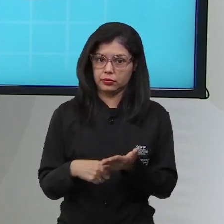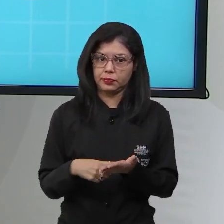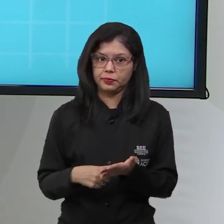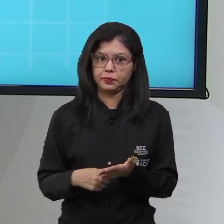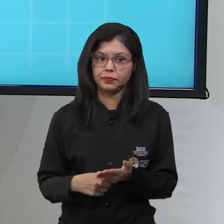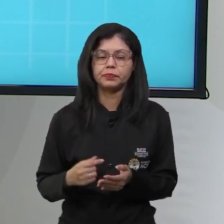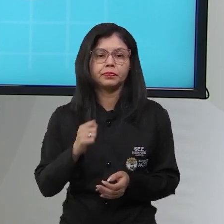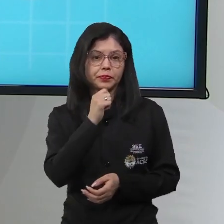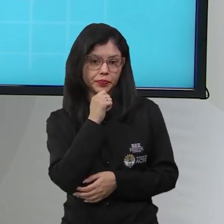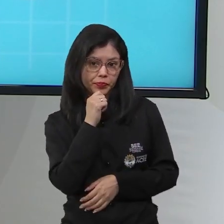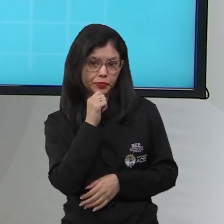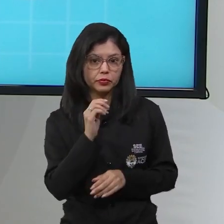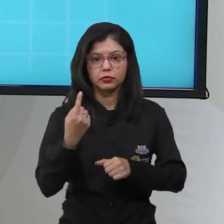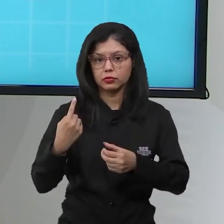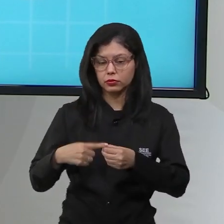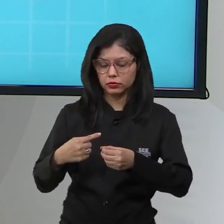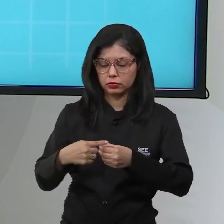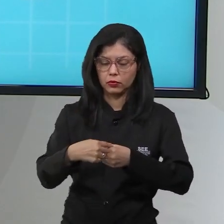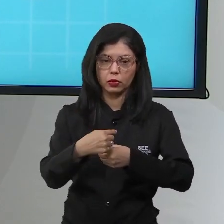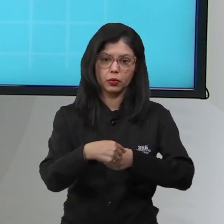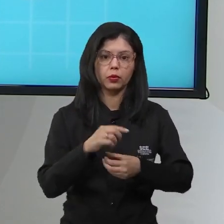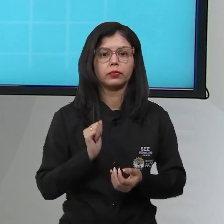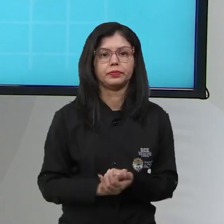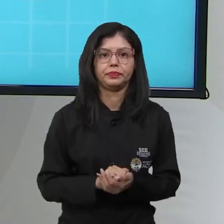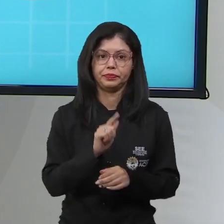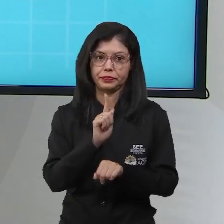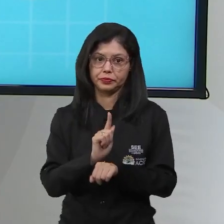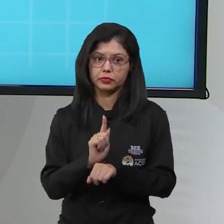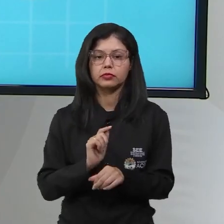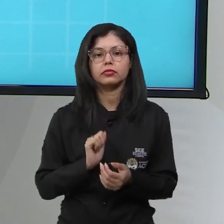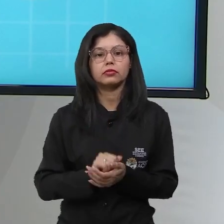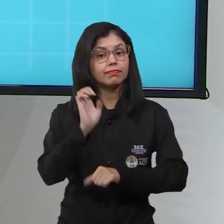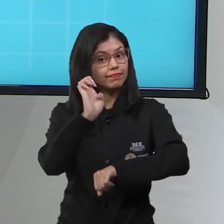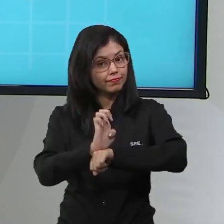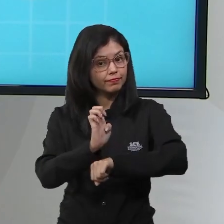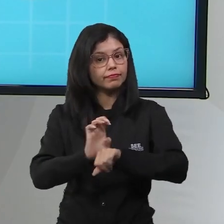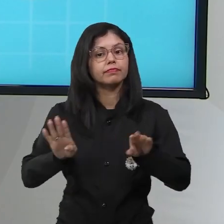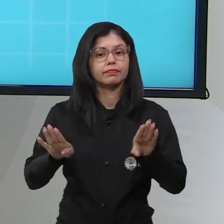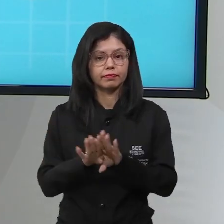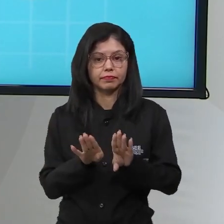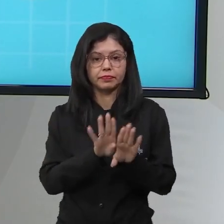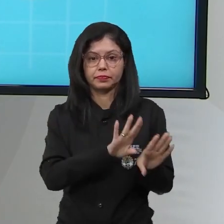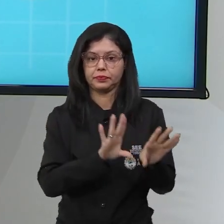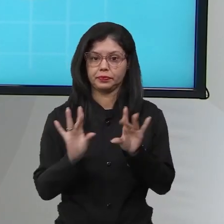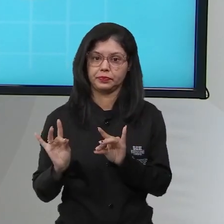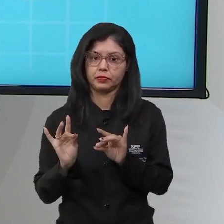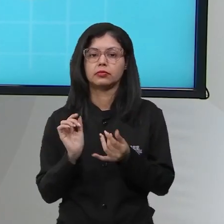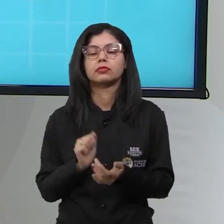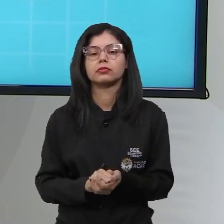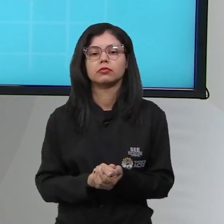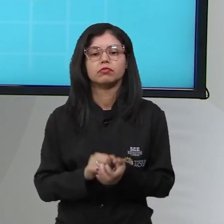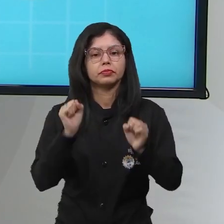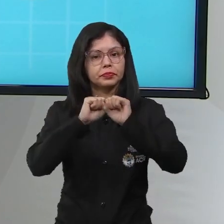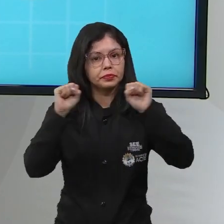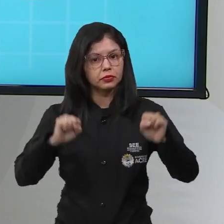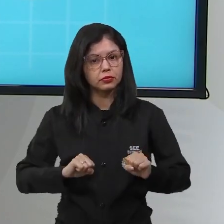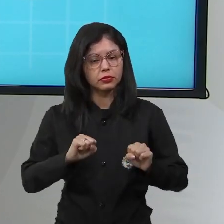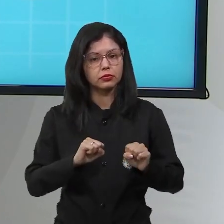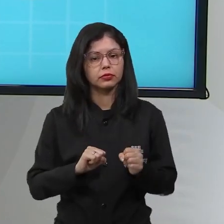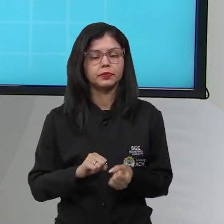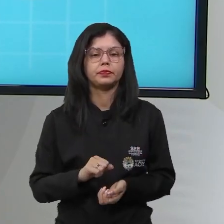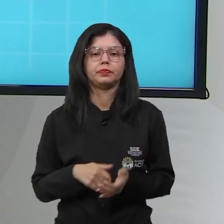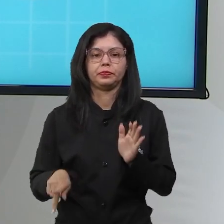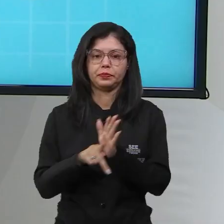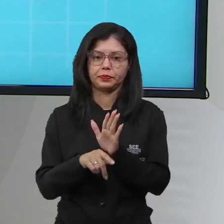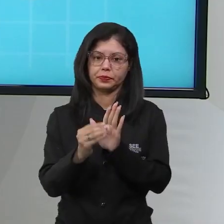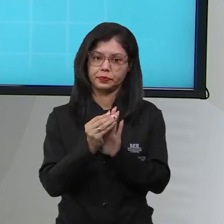as gestões municipais e as gestões estaduais, que através dos sistemas